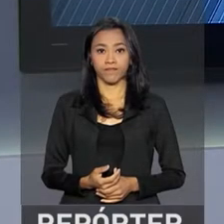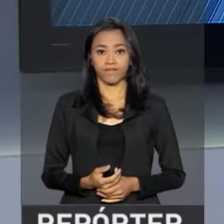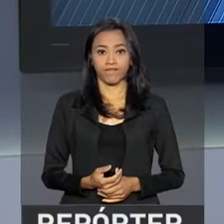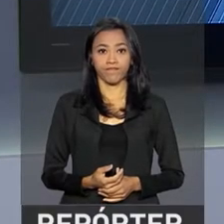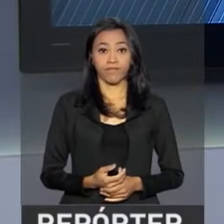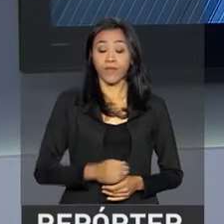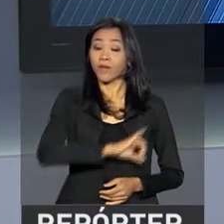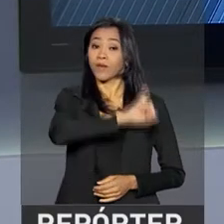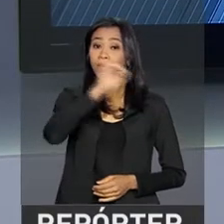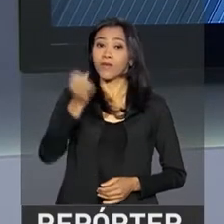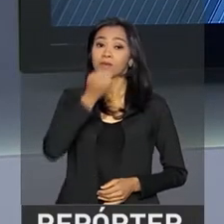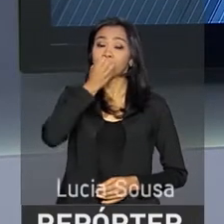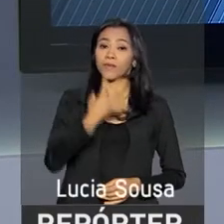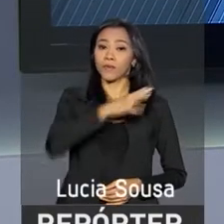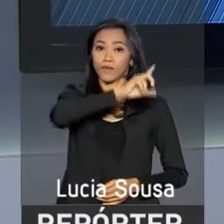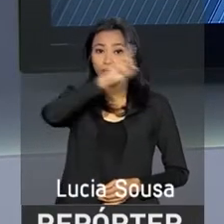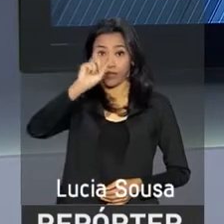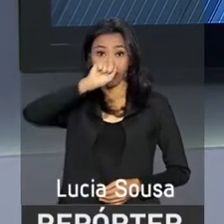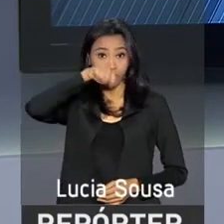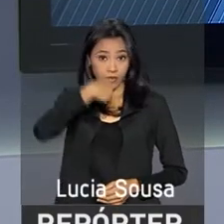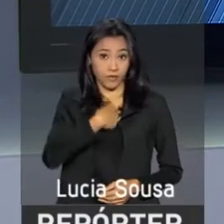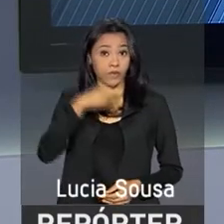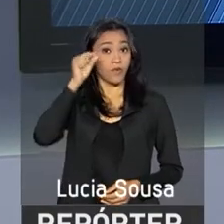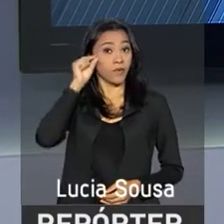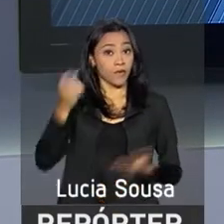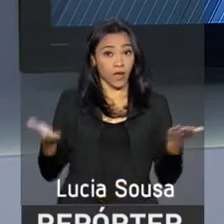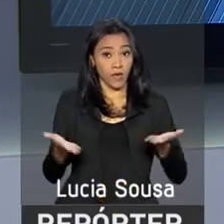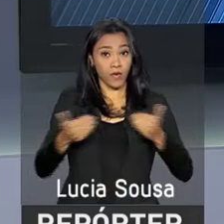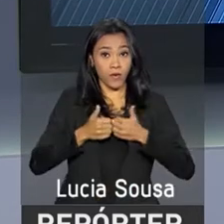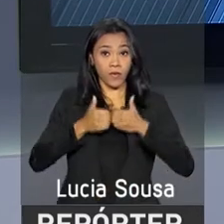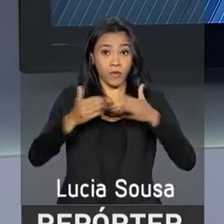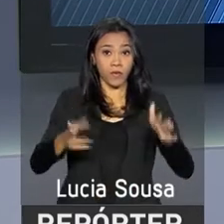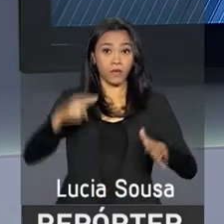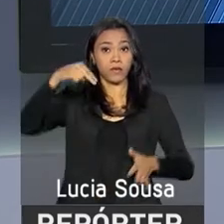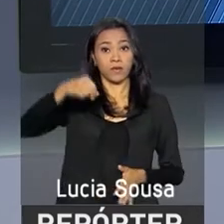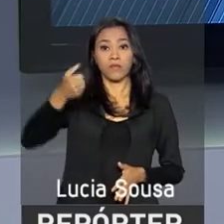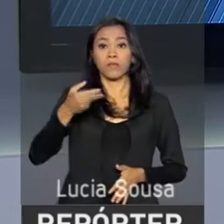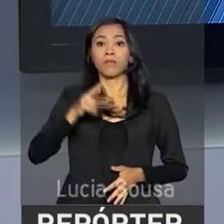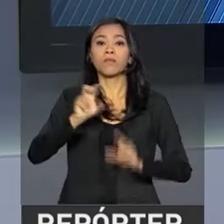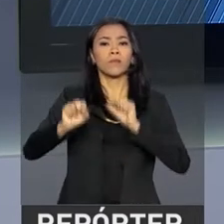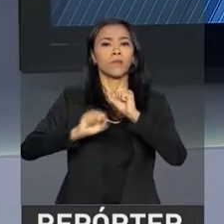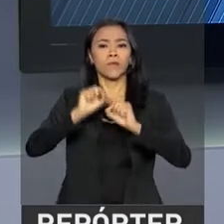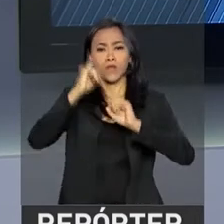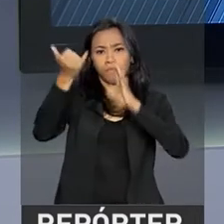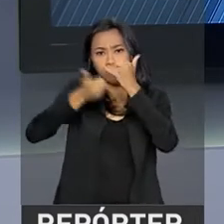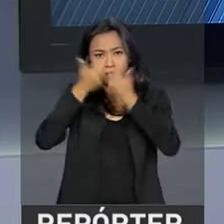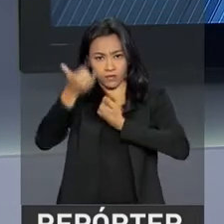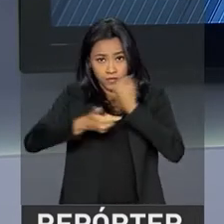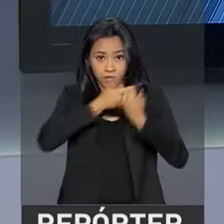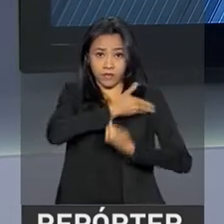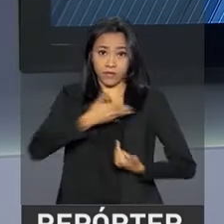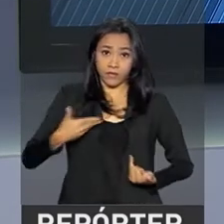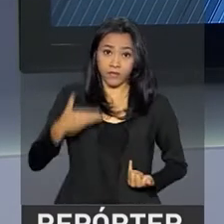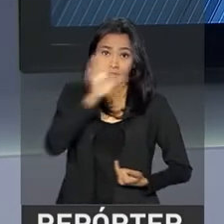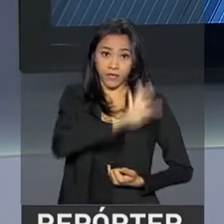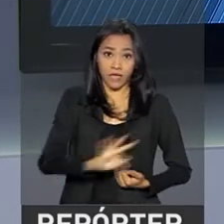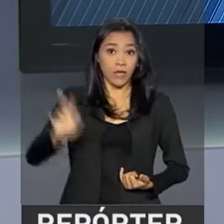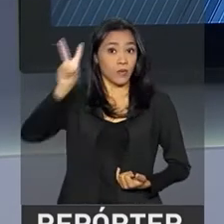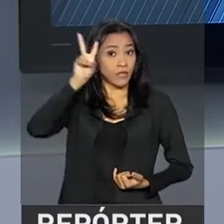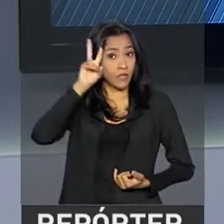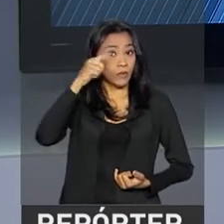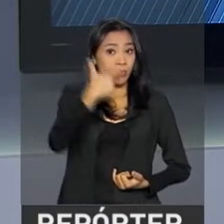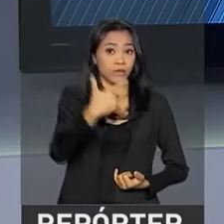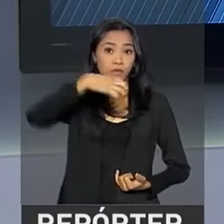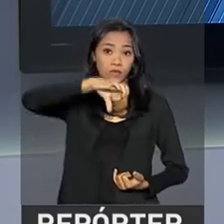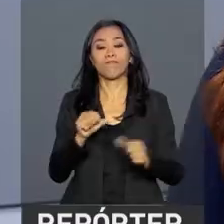olá bom dia sou carolina beck começa agora o repórter nbr com as notícias do governo federal desta segunda-feira